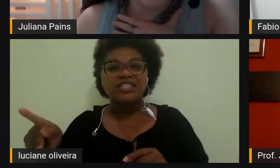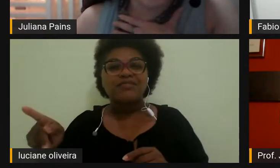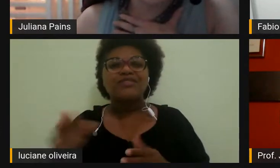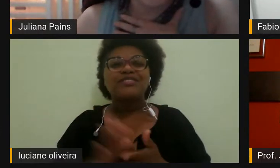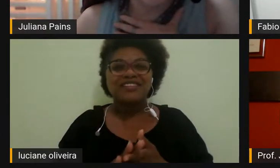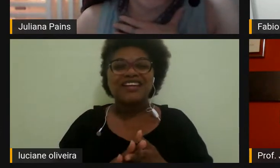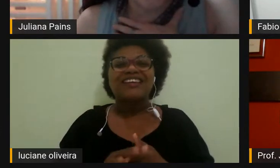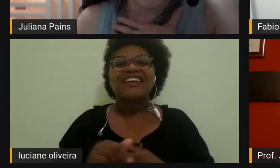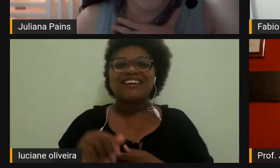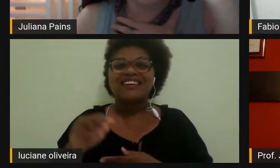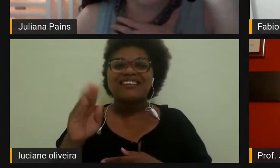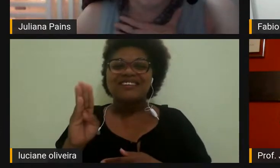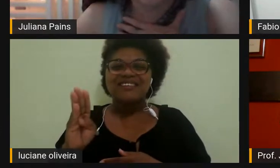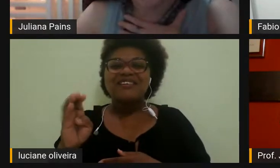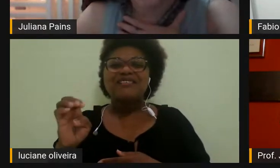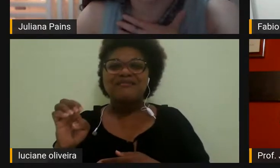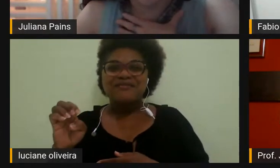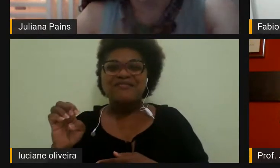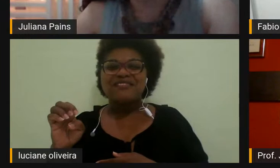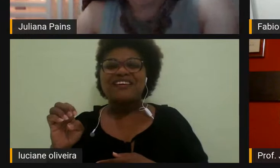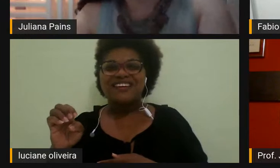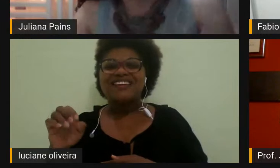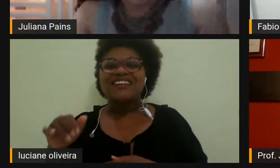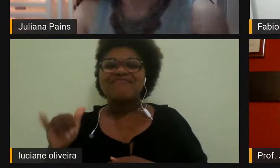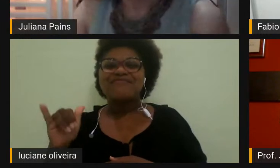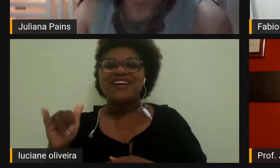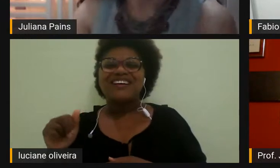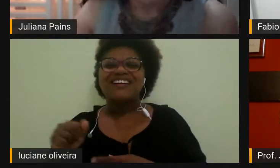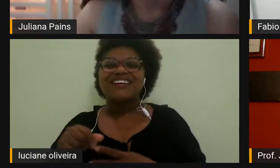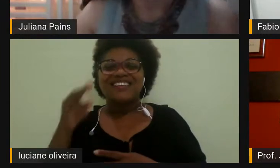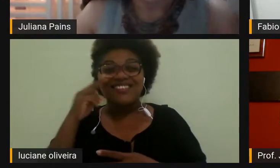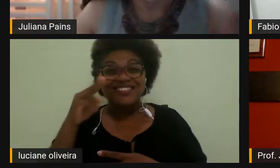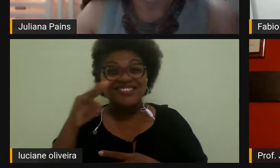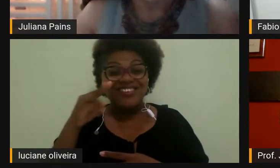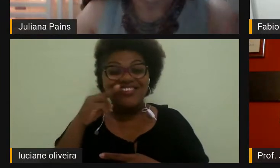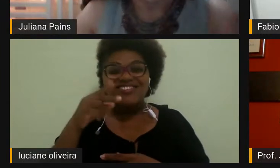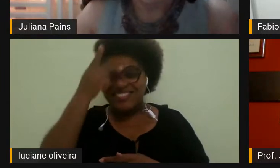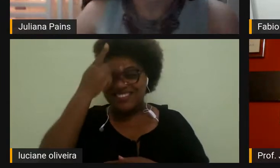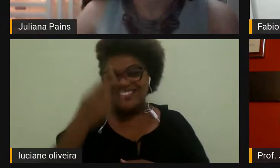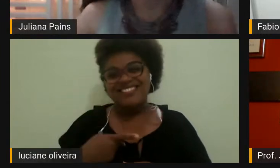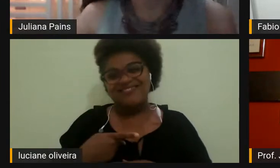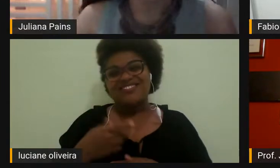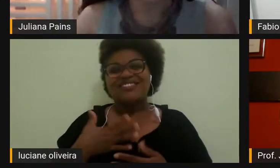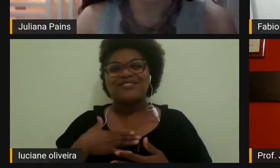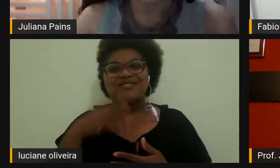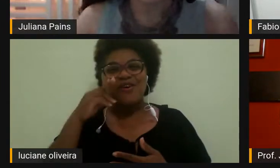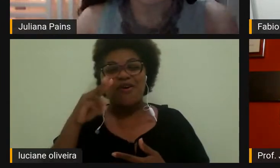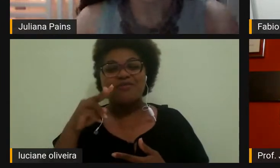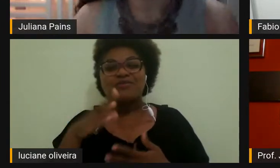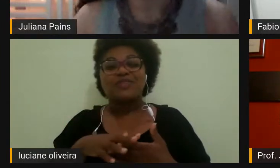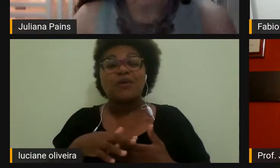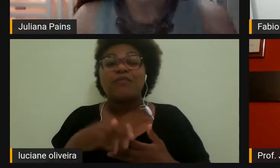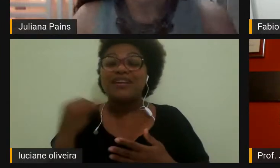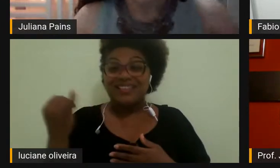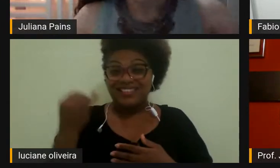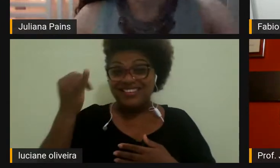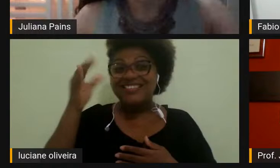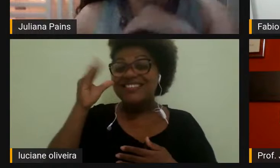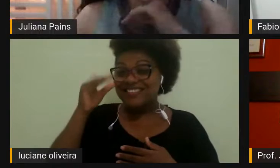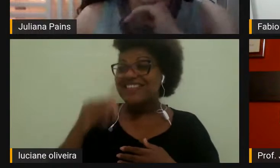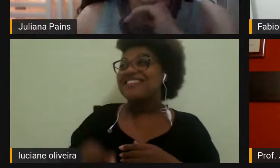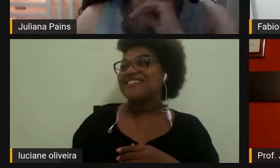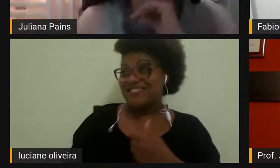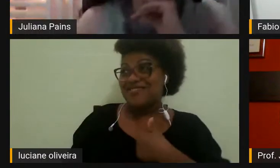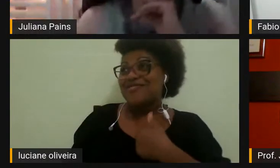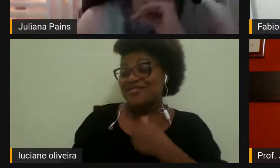eu sou que legal interessantíssimo Então veja só então você para pessoas com deficiência